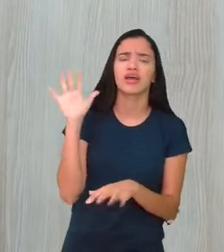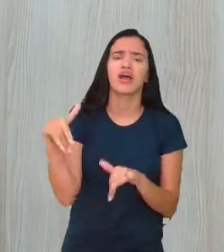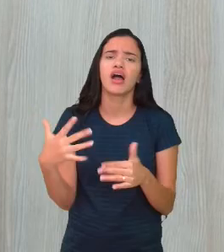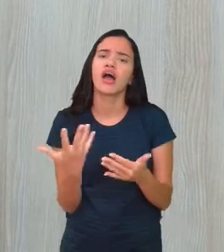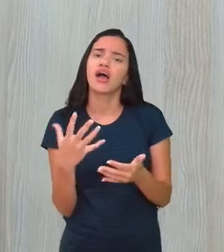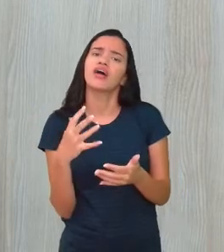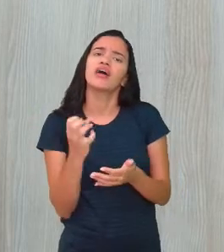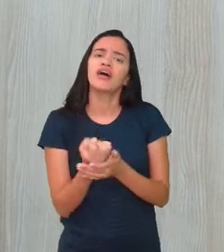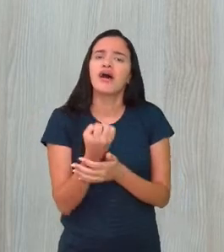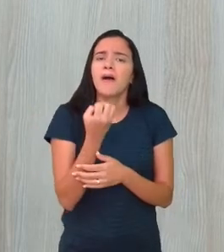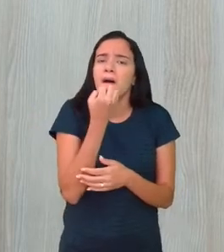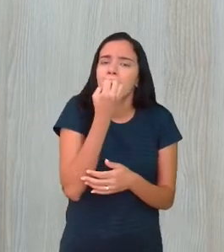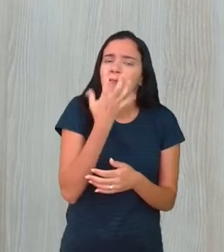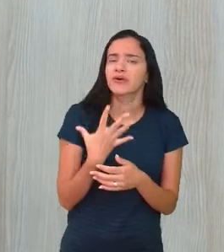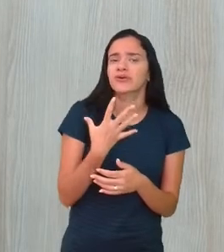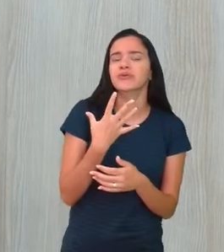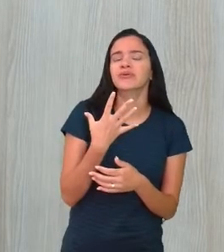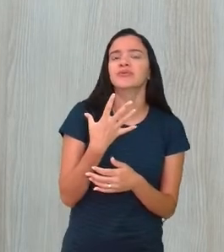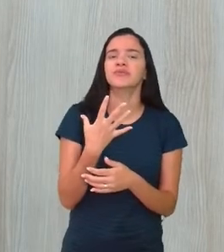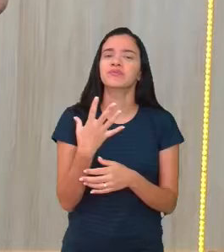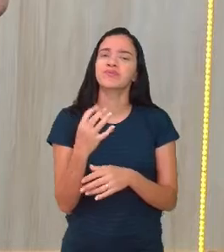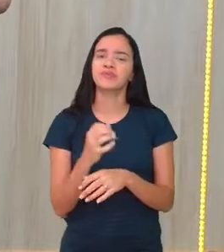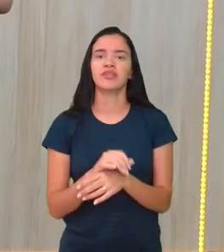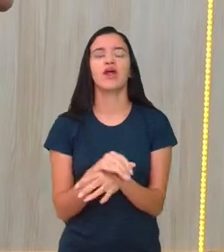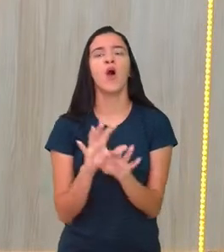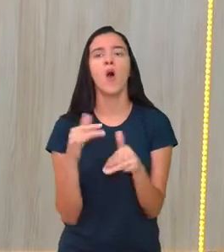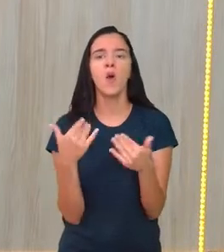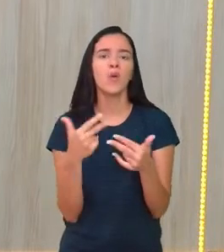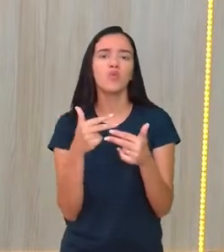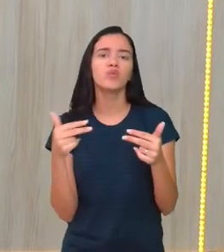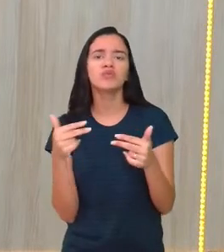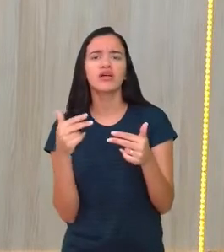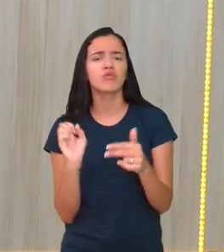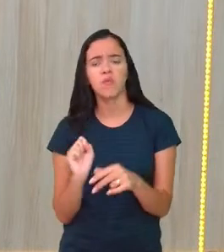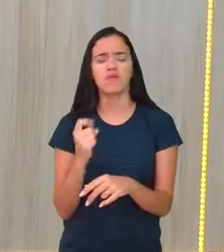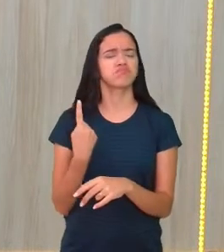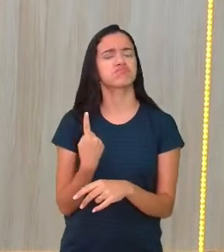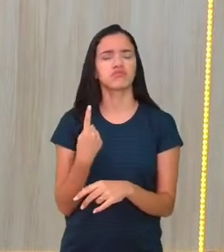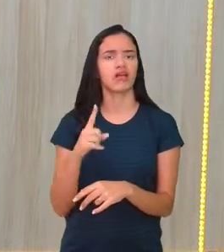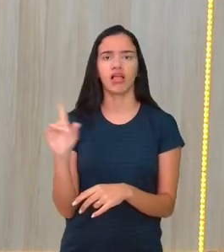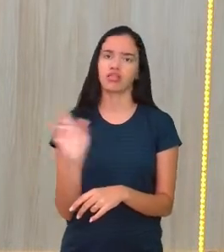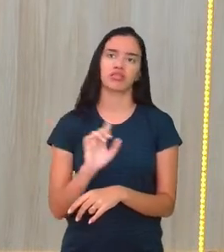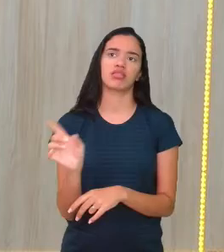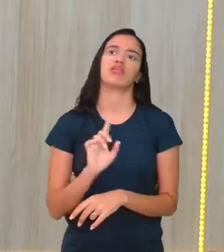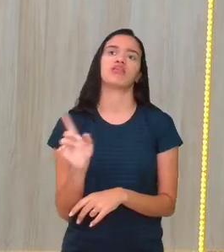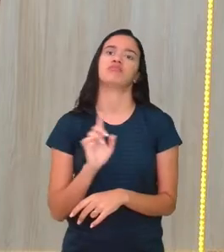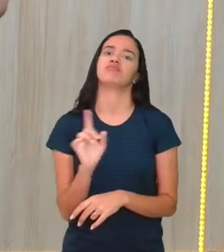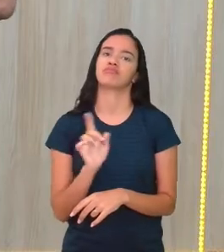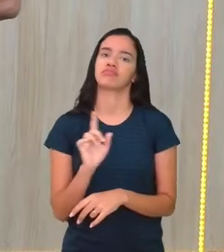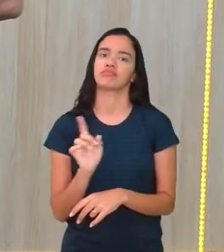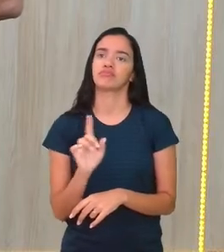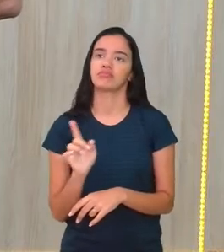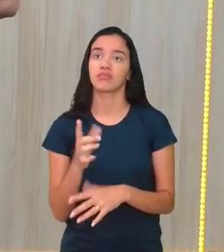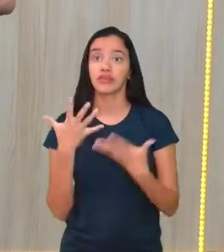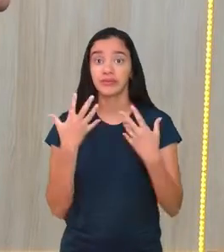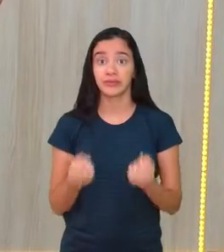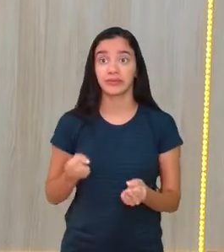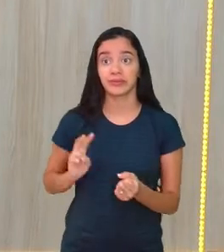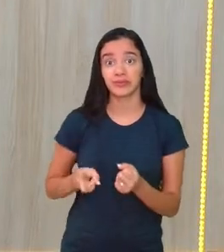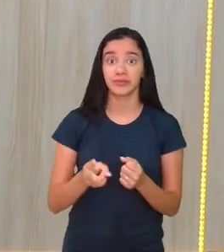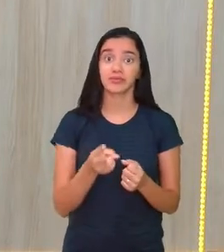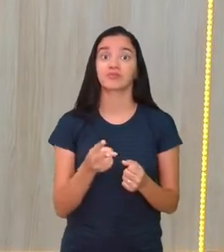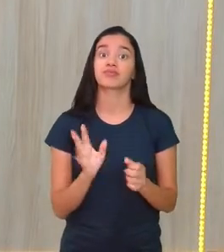forma nos mexe com a gente, né? Não é estranho. Não, não é estranho. Não é algo estranho. Vamos